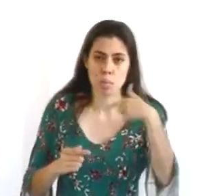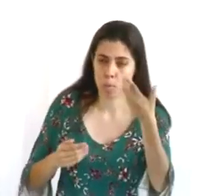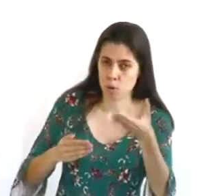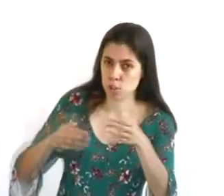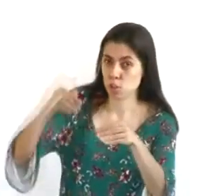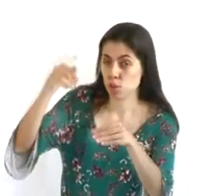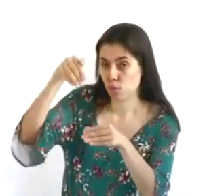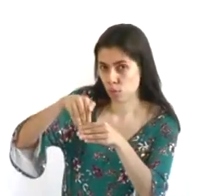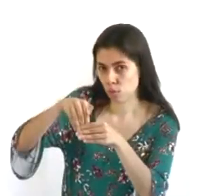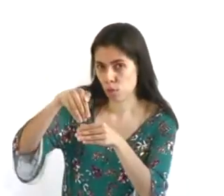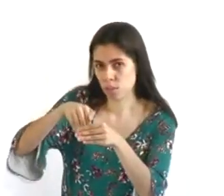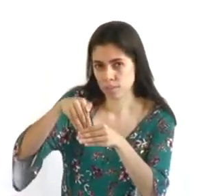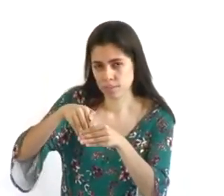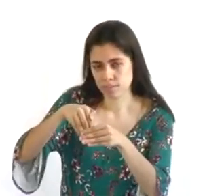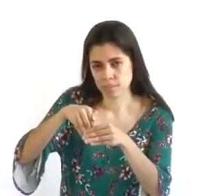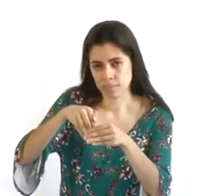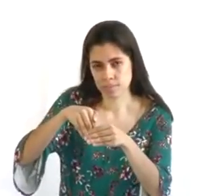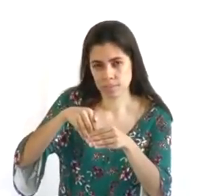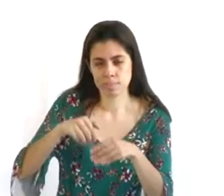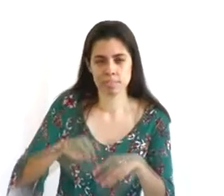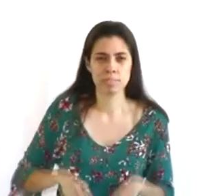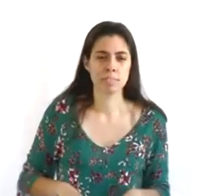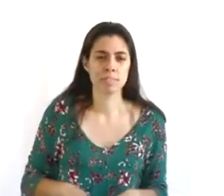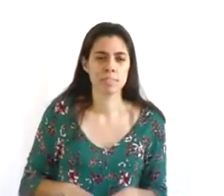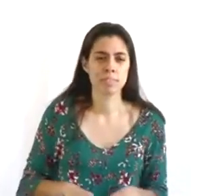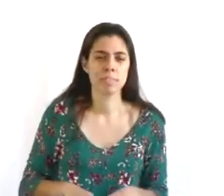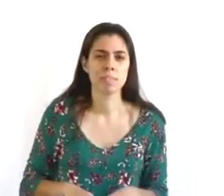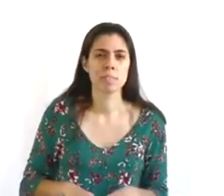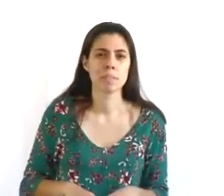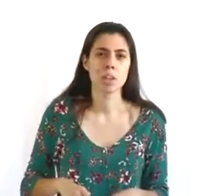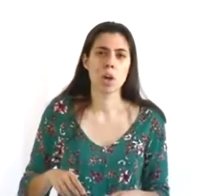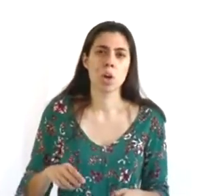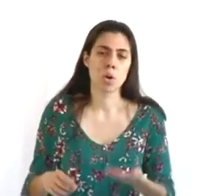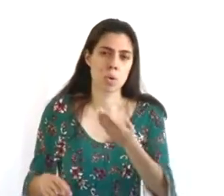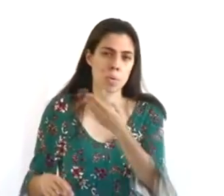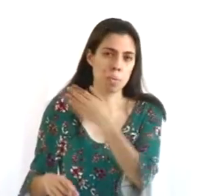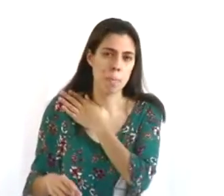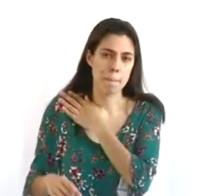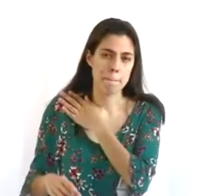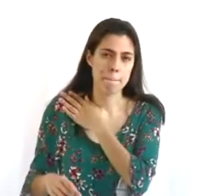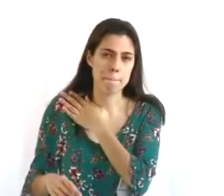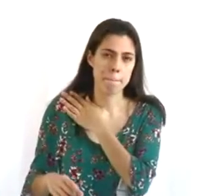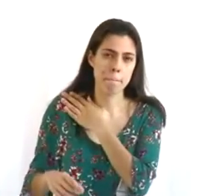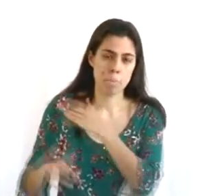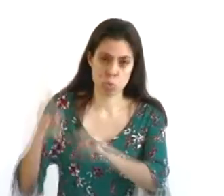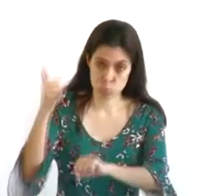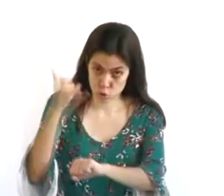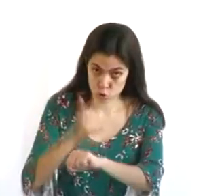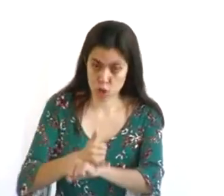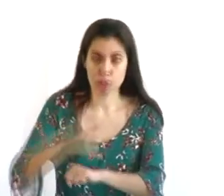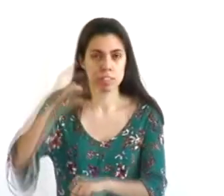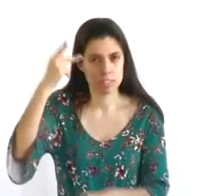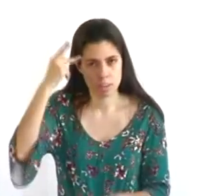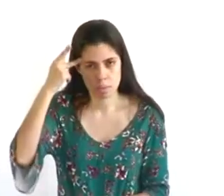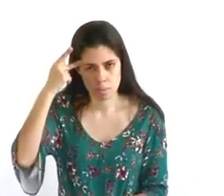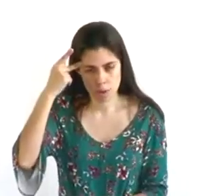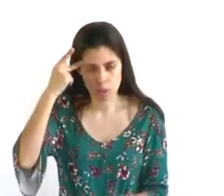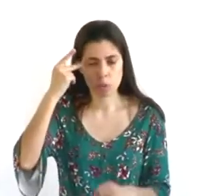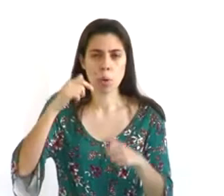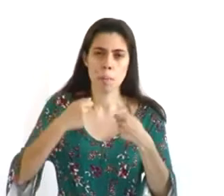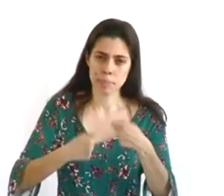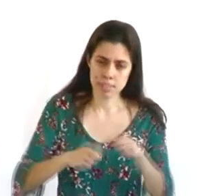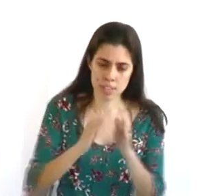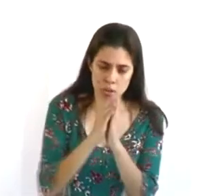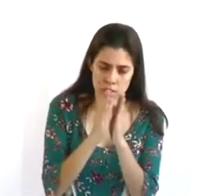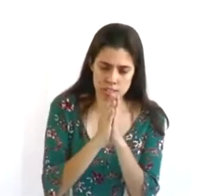terminar, para o futuro prefeito dessa cidade, pelos nossos governantes na esfera federal, estadual e municipal. Mas os nossos olhos devem estar postos no